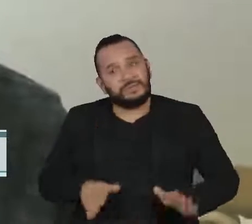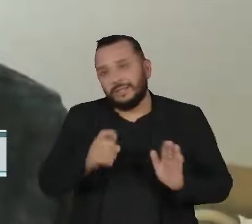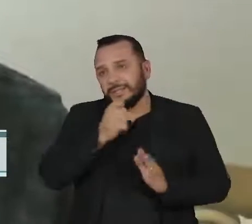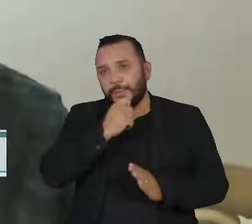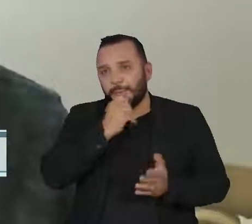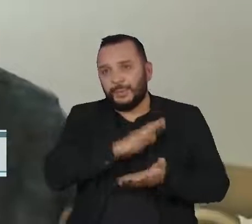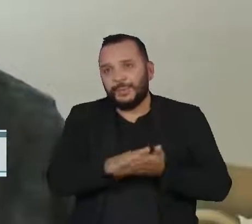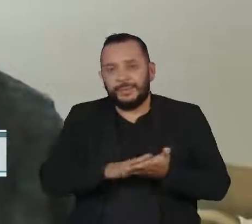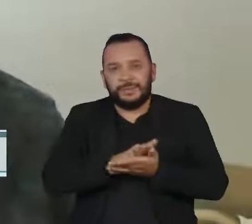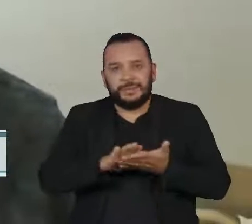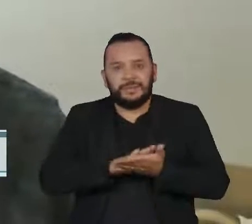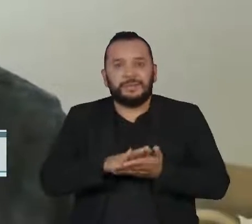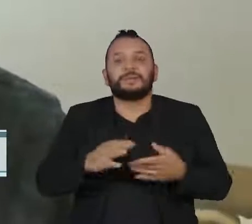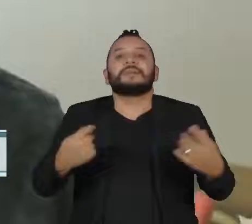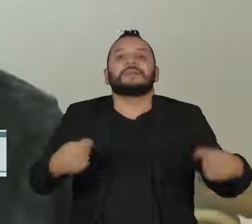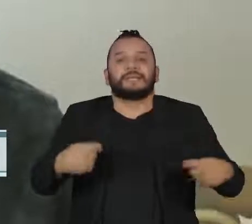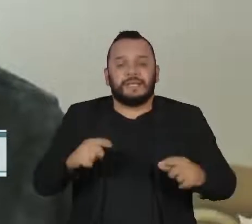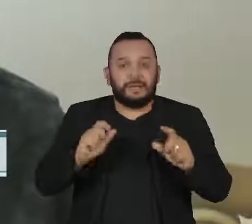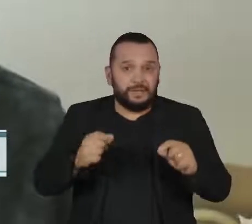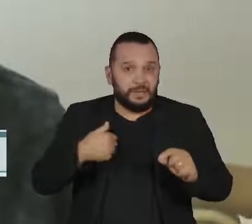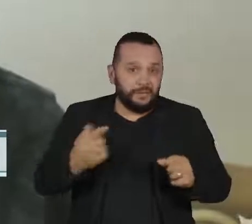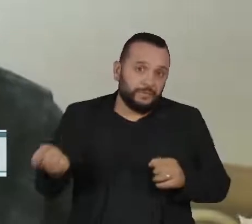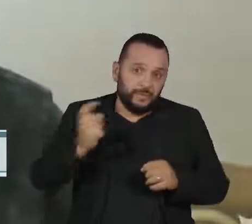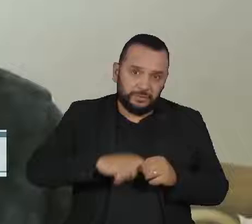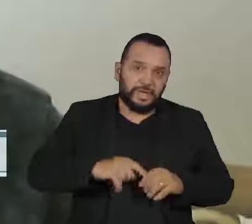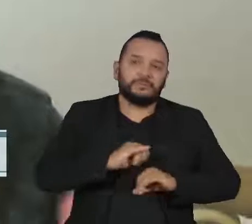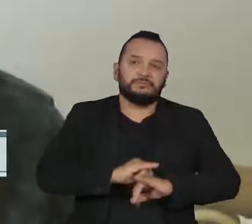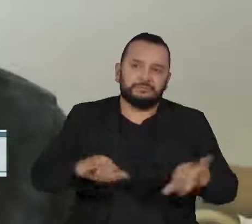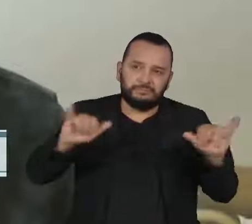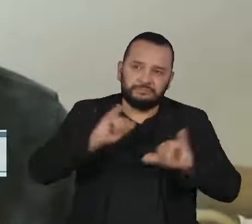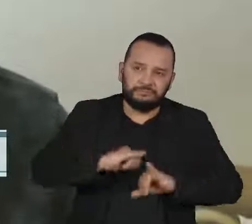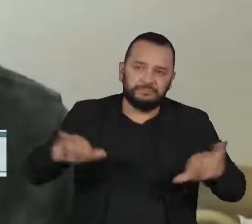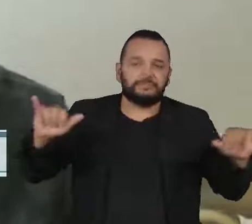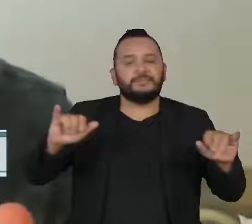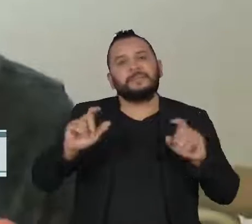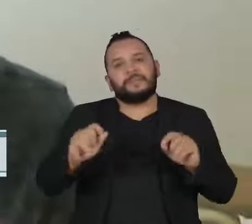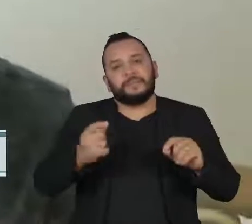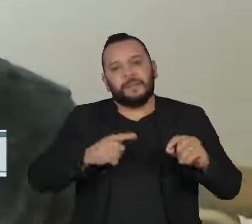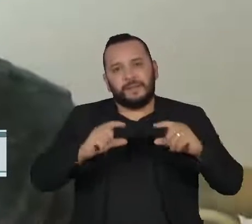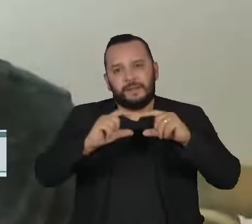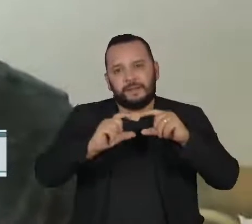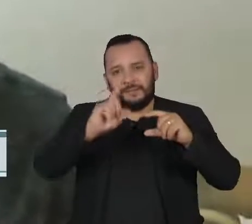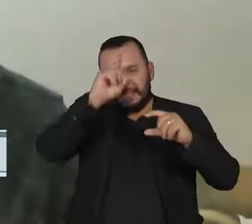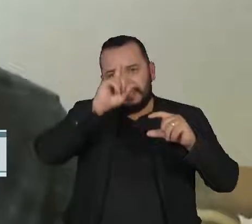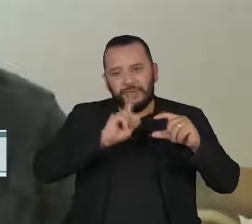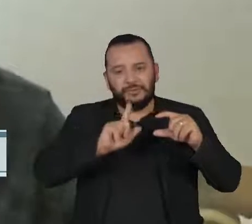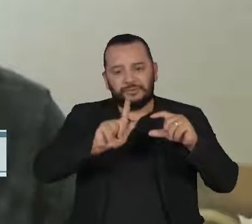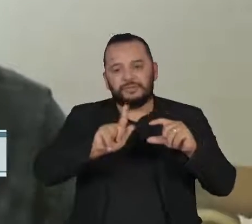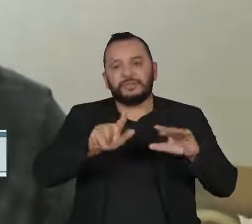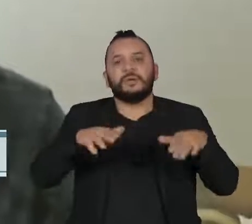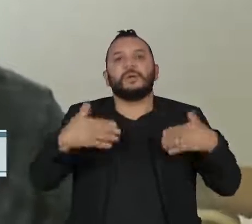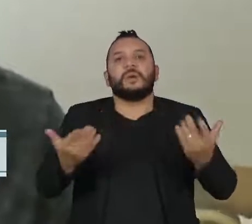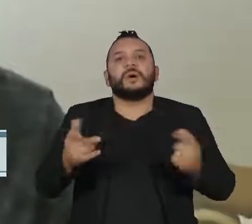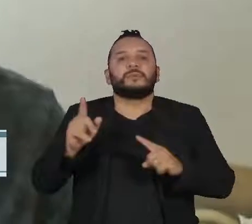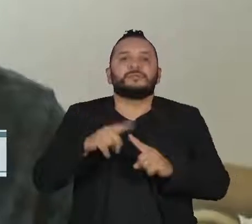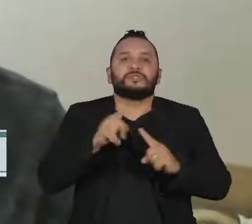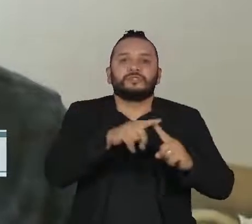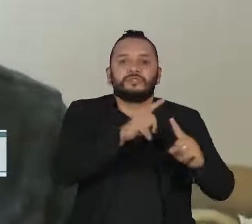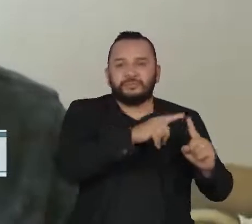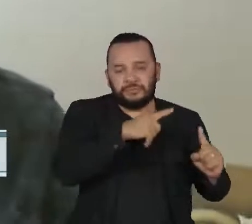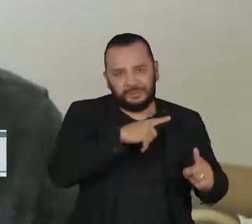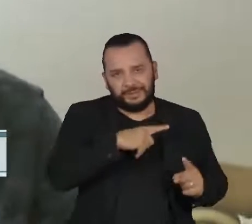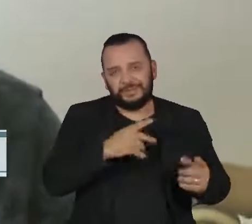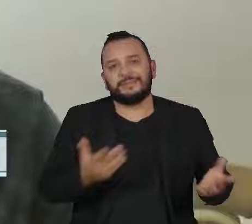isso deveria ser uma campanha permanente para informar as pessoas quais são os tipos de medicamentos